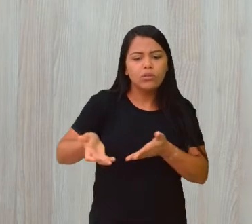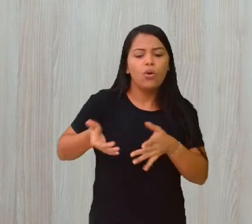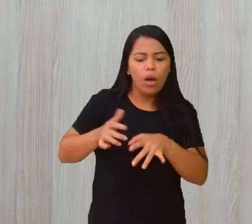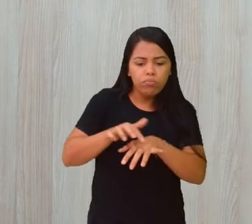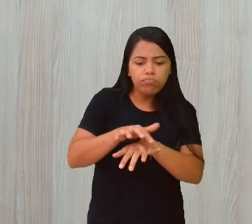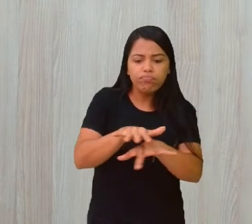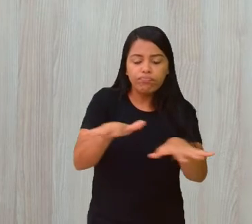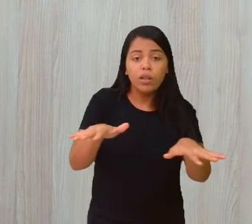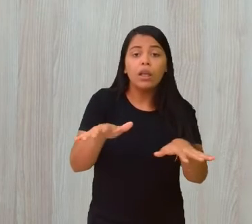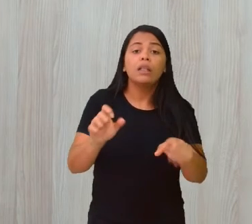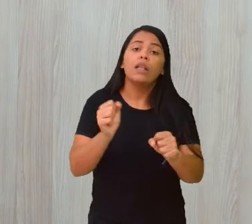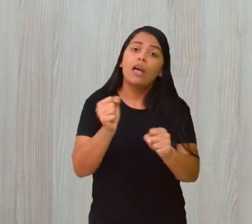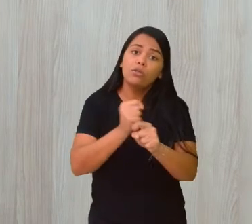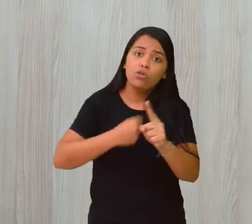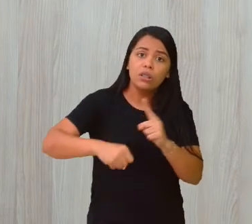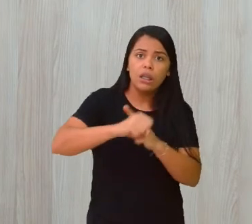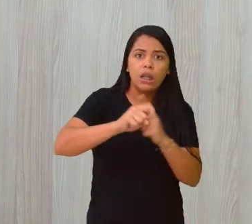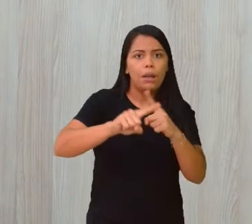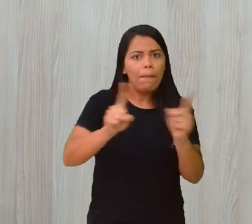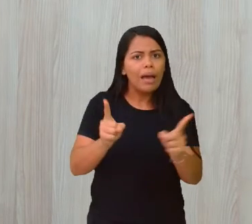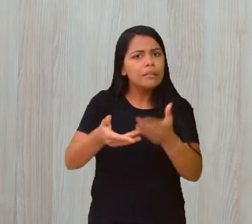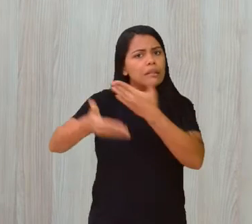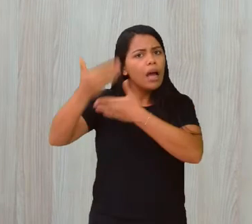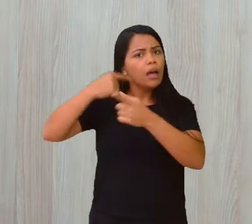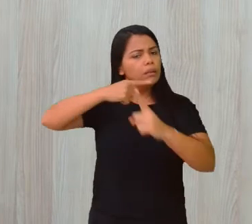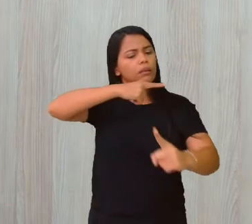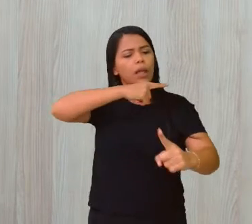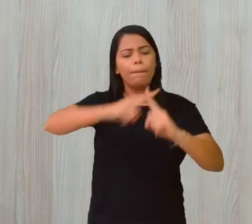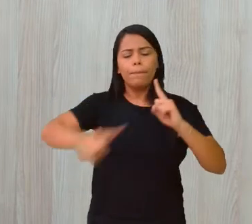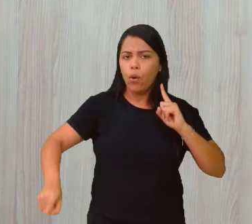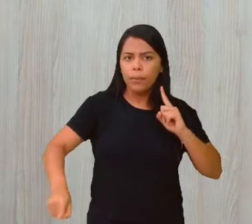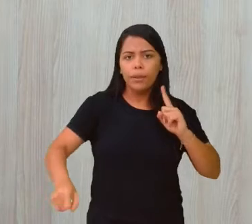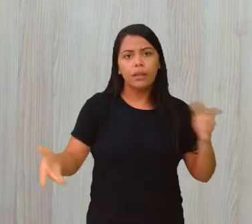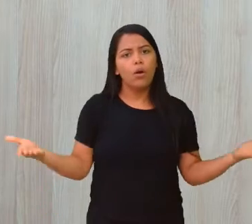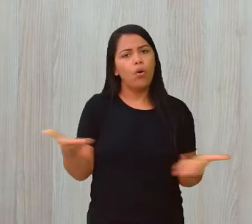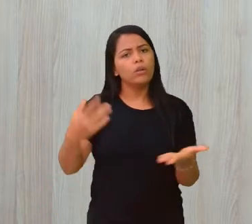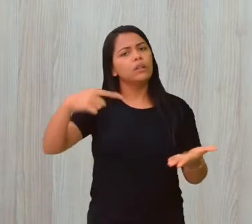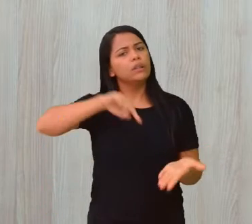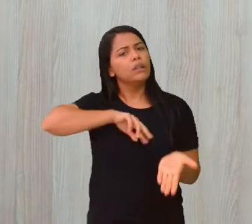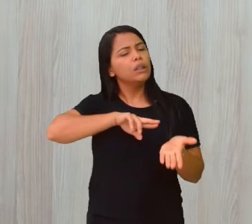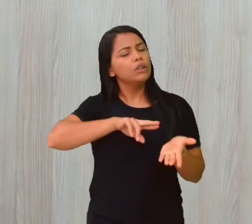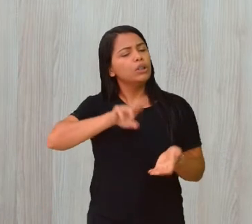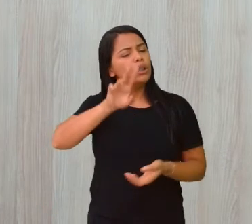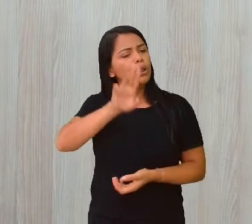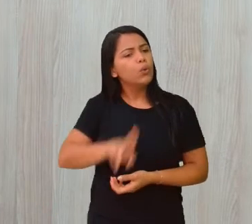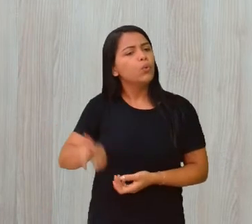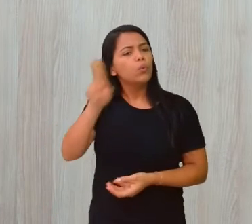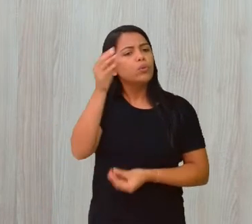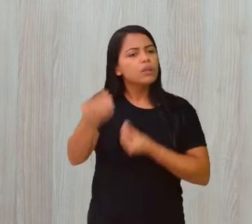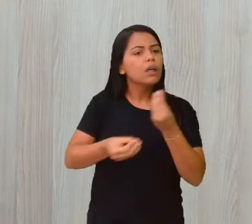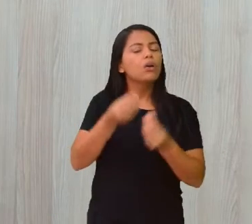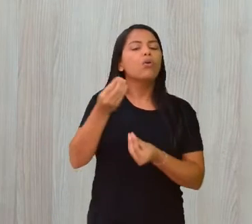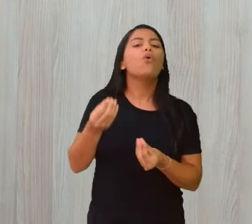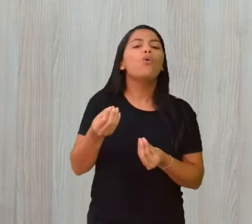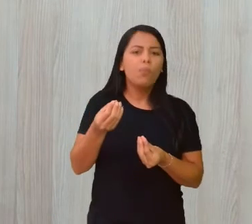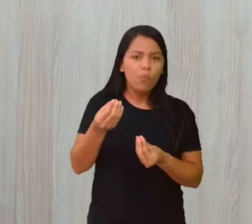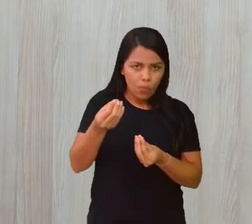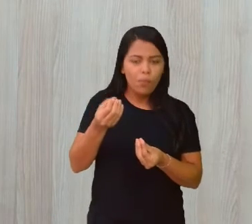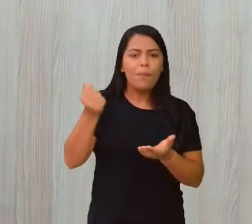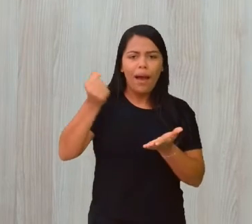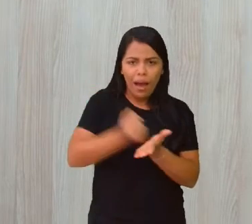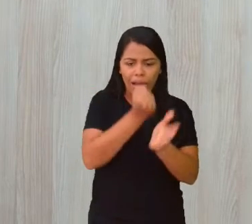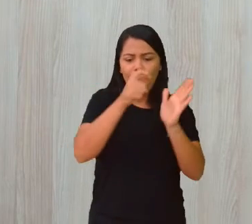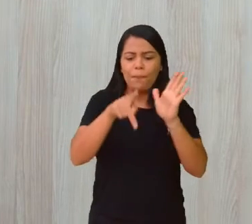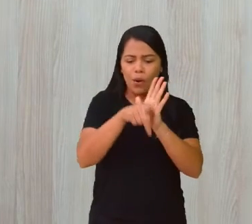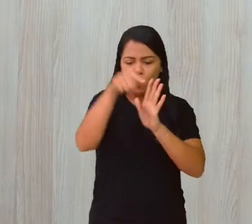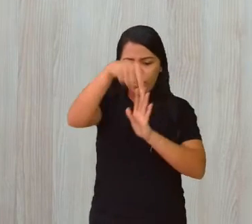foi reprimido, né? Essas manifestações. Hoje a gente usa como o maior símbolo, né, do nosso Brasil. Se fala de Brasil,